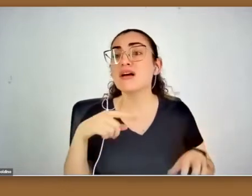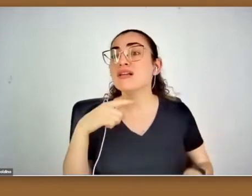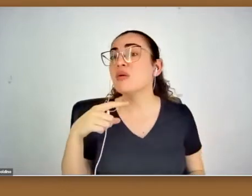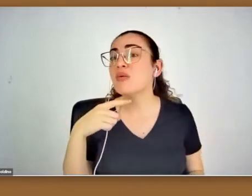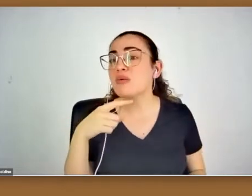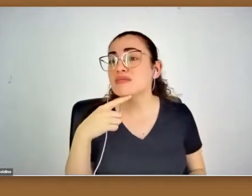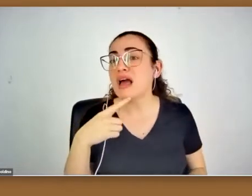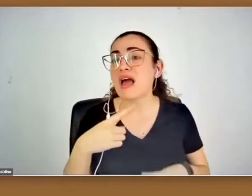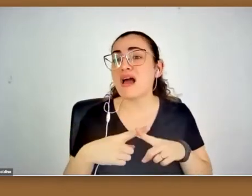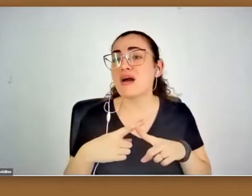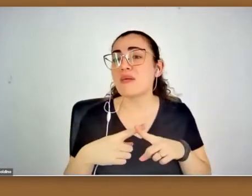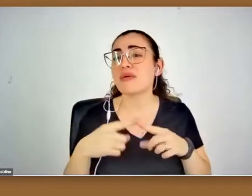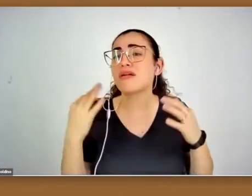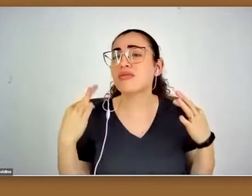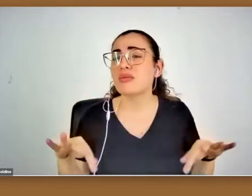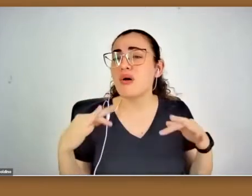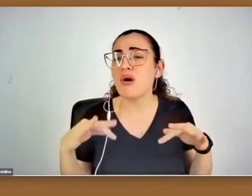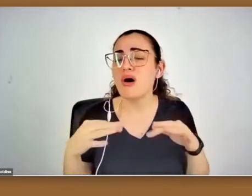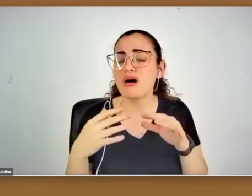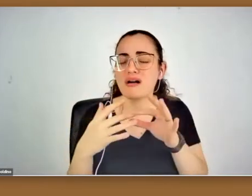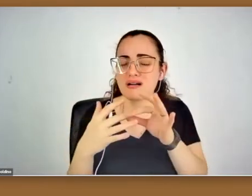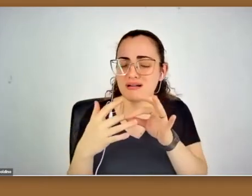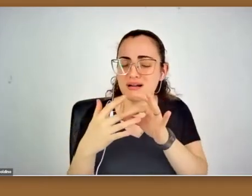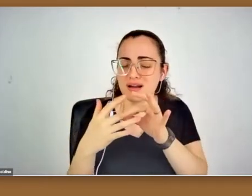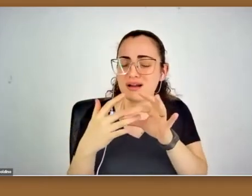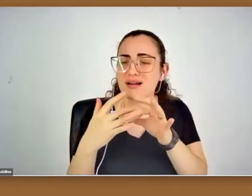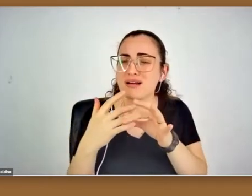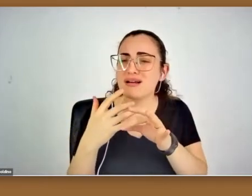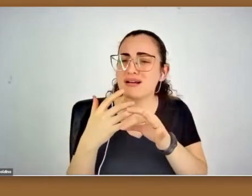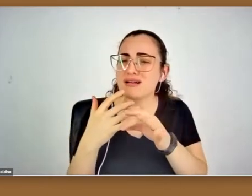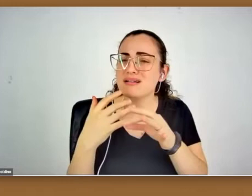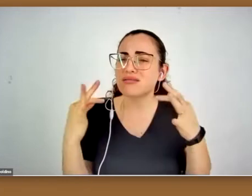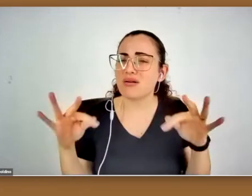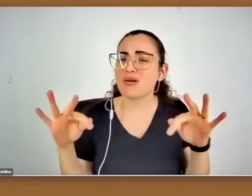de acompanhamento depois, para essas sequelas que acabam ficando.